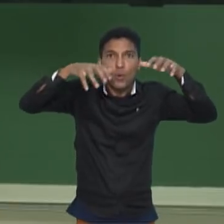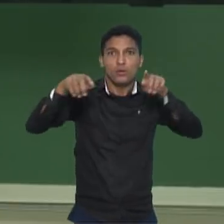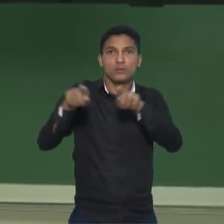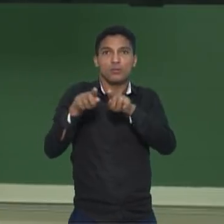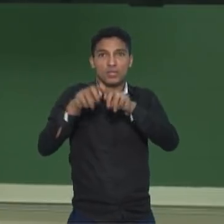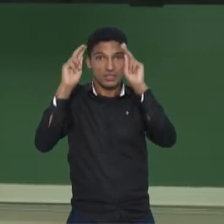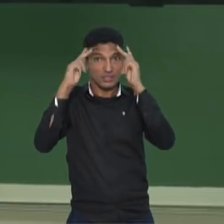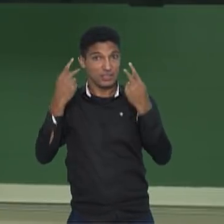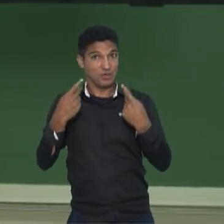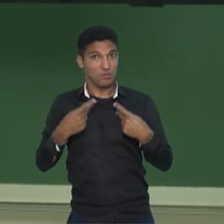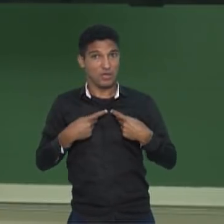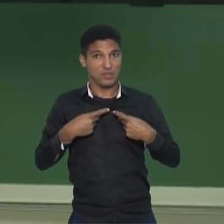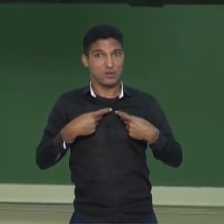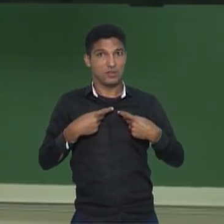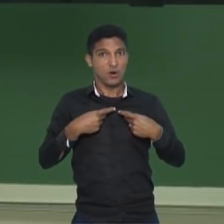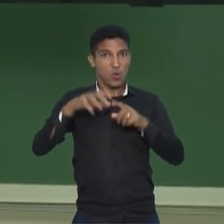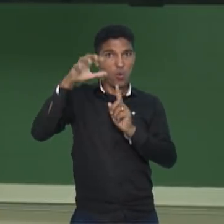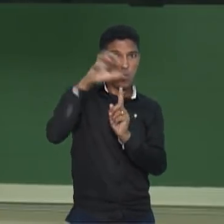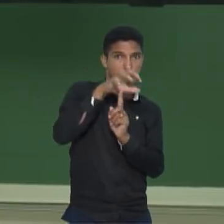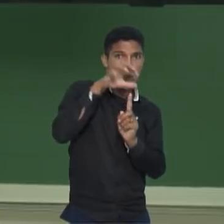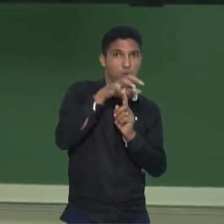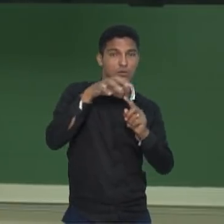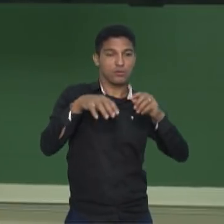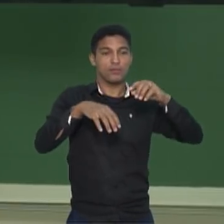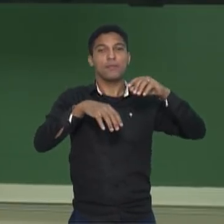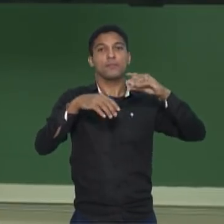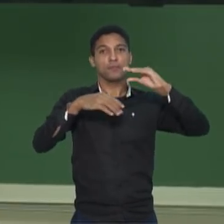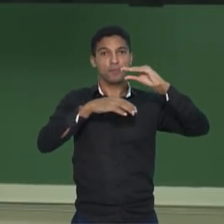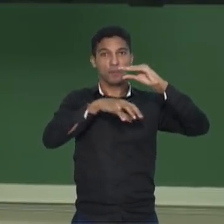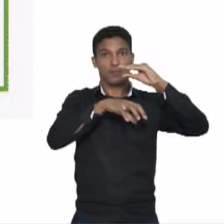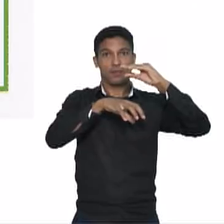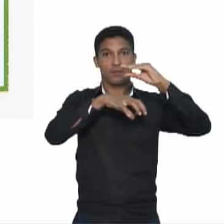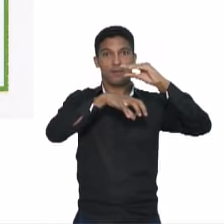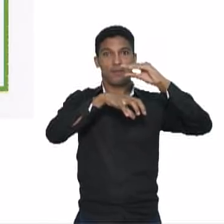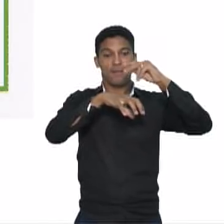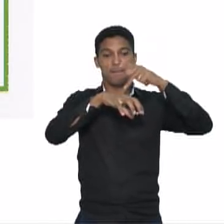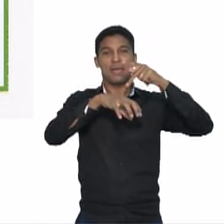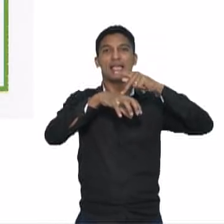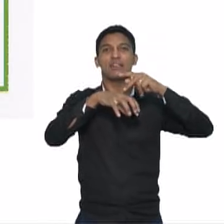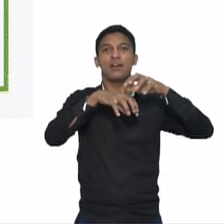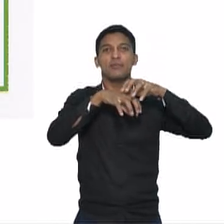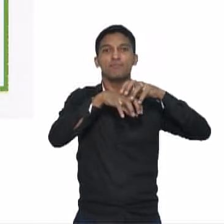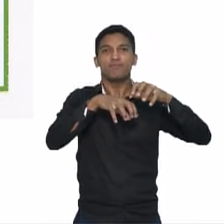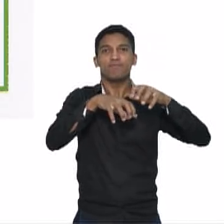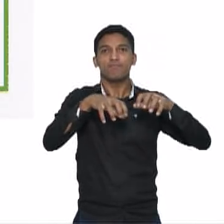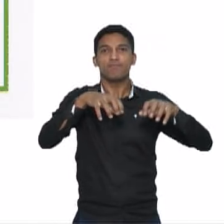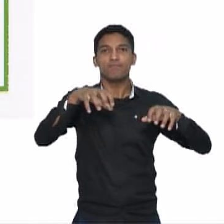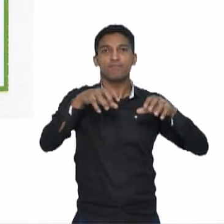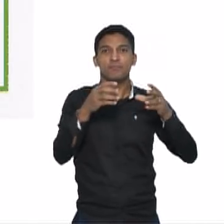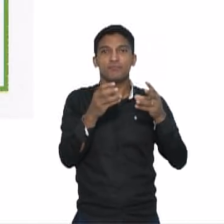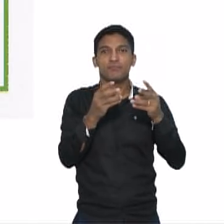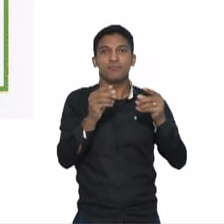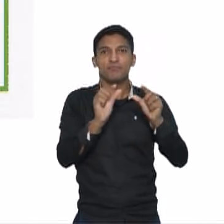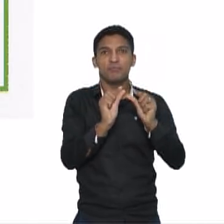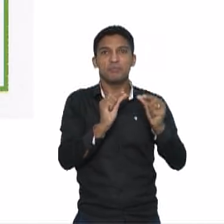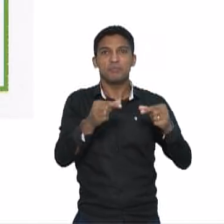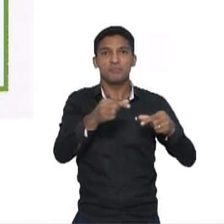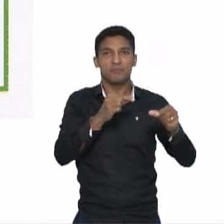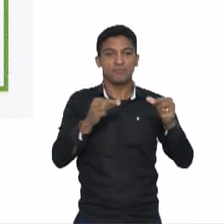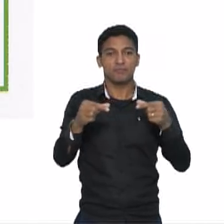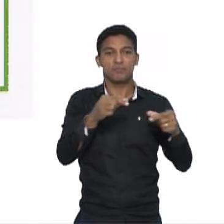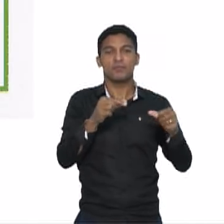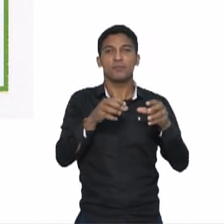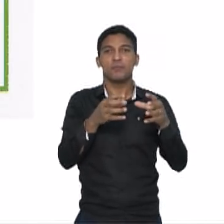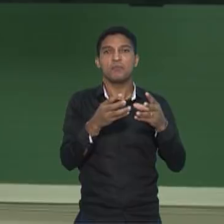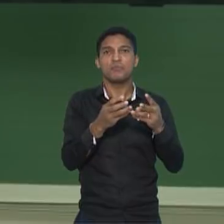temperatura, vai se decompondo, vai se transformando em partículas menores e formando uma pequena